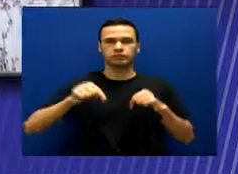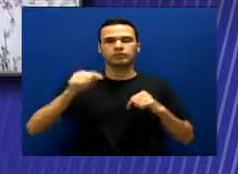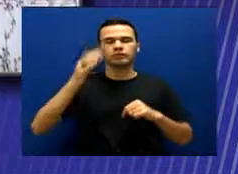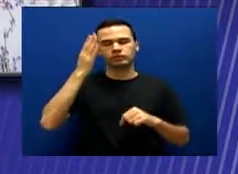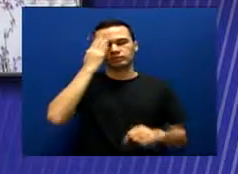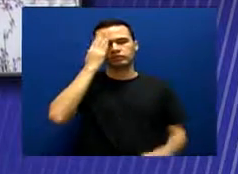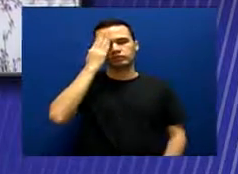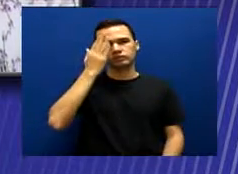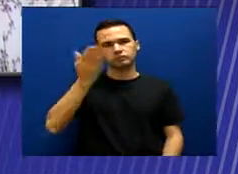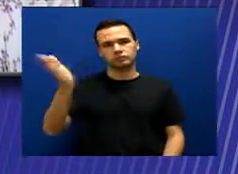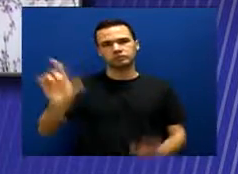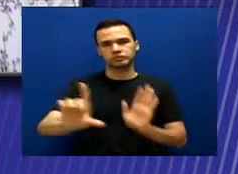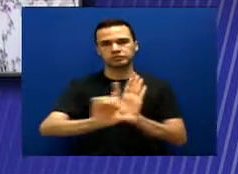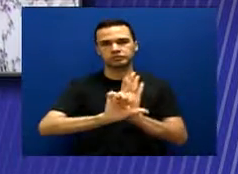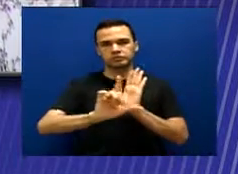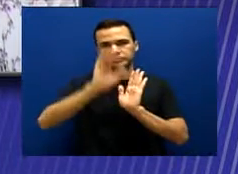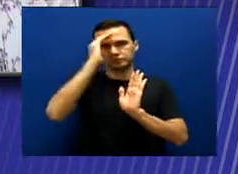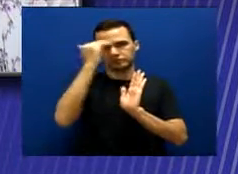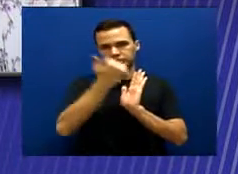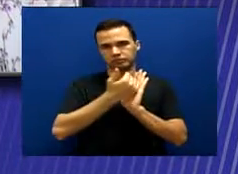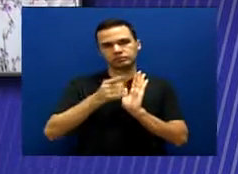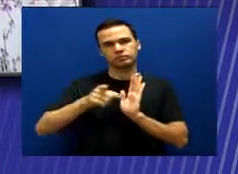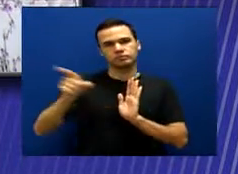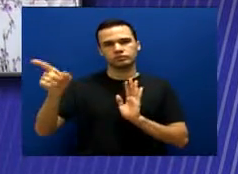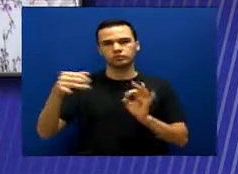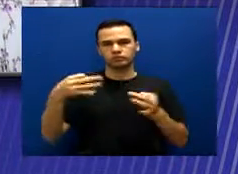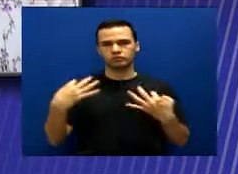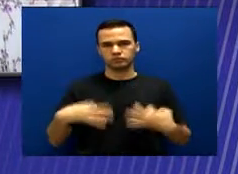ela cumpra realmente a lei. Ela é uma pessoa